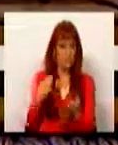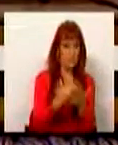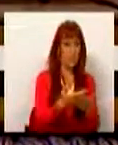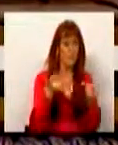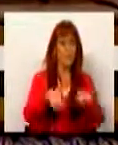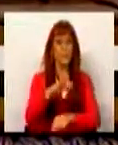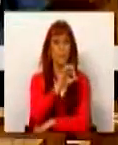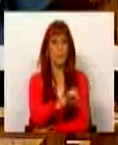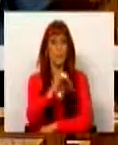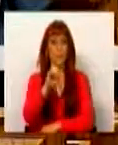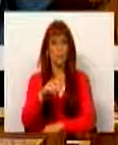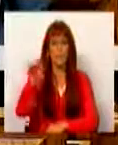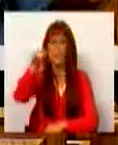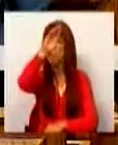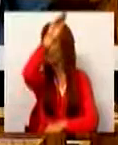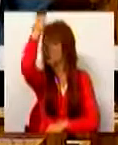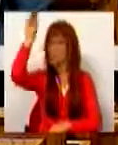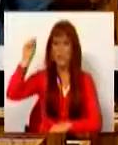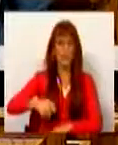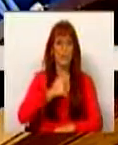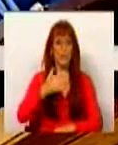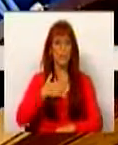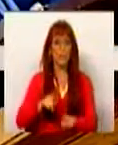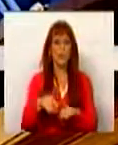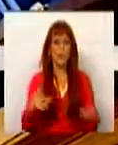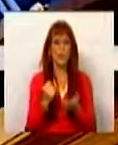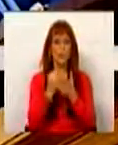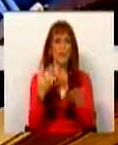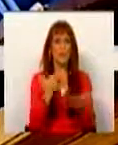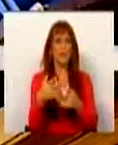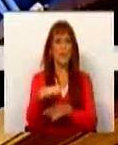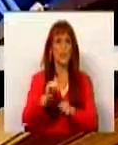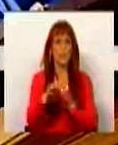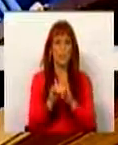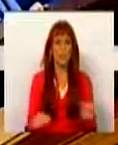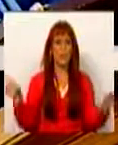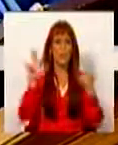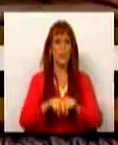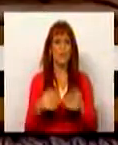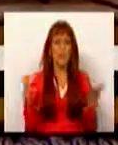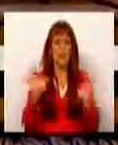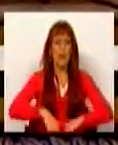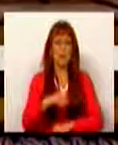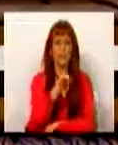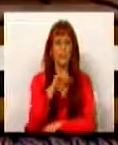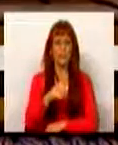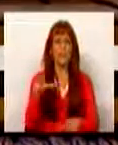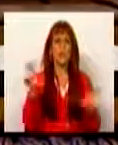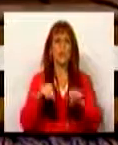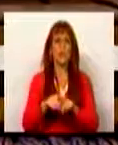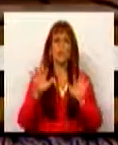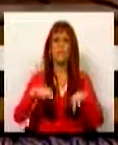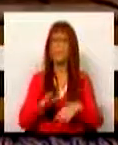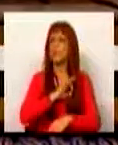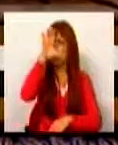ser 80 zonas de localização empresarial que vão ser apoiadas no âmbito da reprogramação e vão ser mais 60 escolas